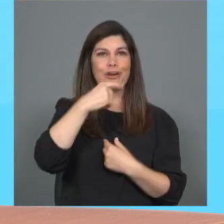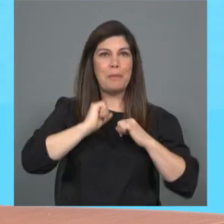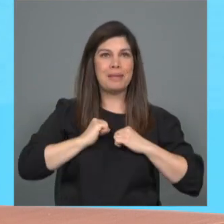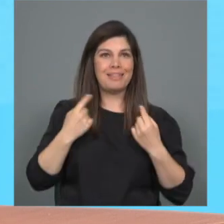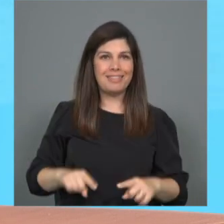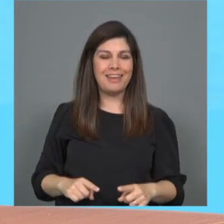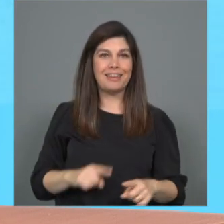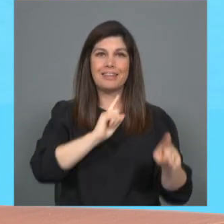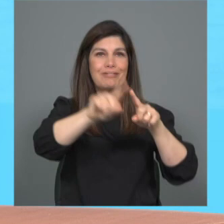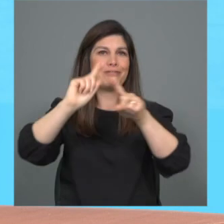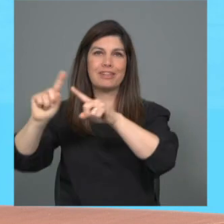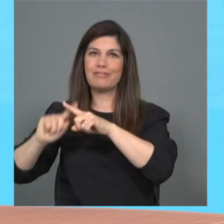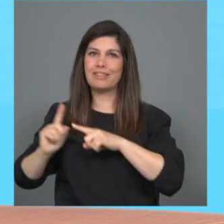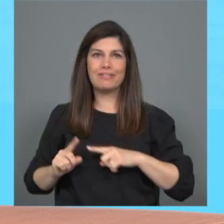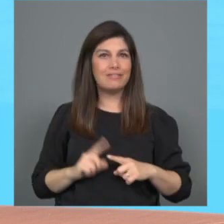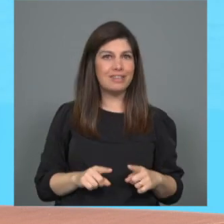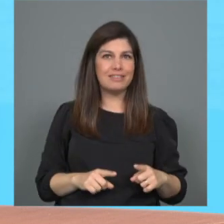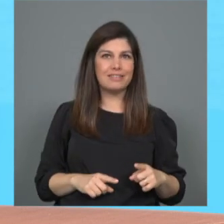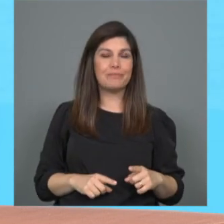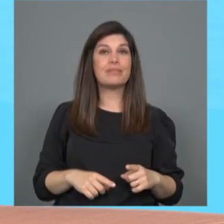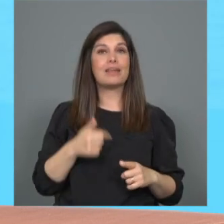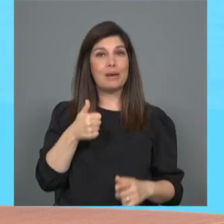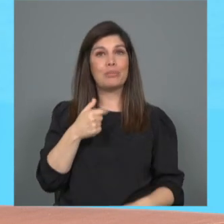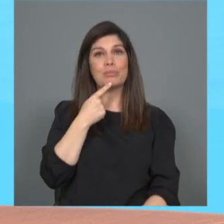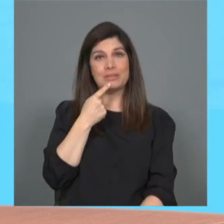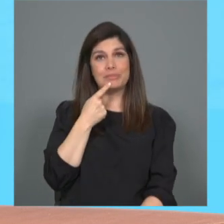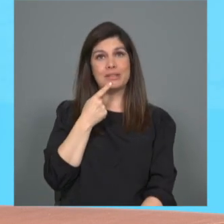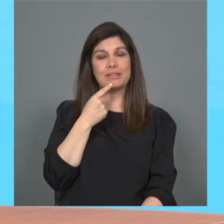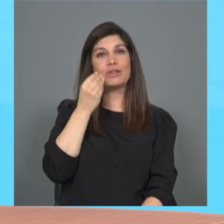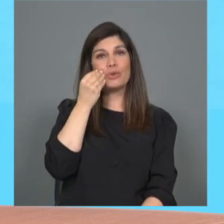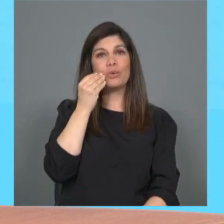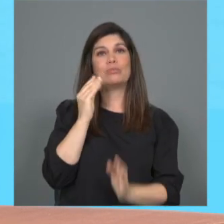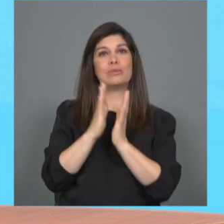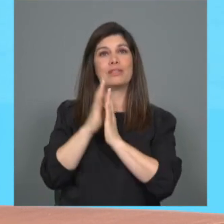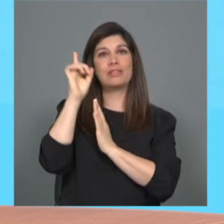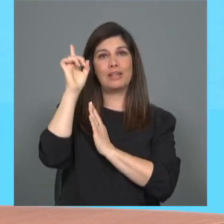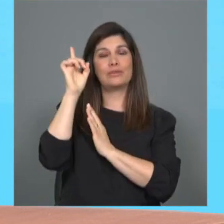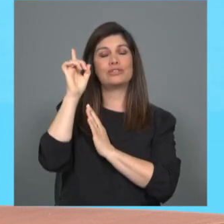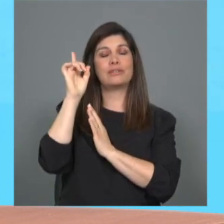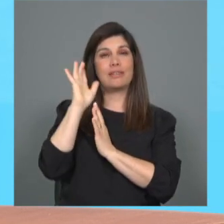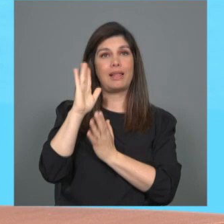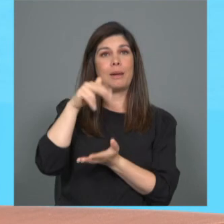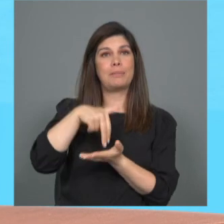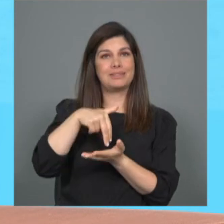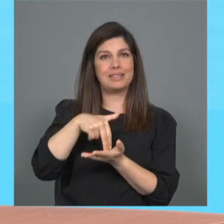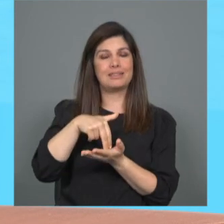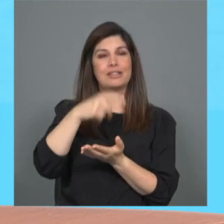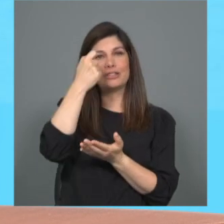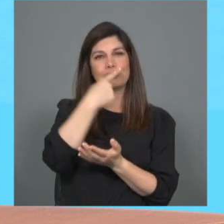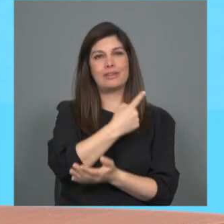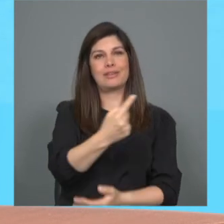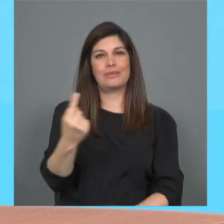E é bom perceber como Deus esteve presente e está presente na história de cada um. E isso eu acho